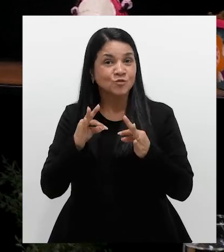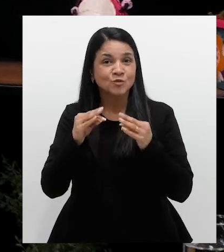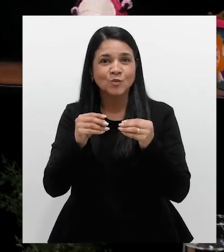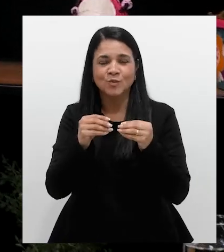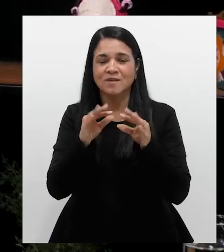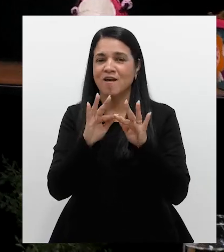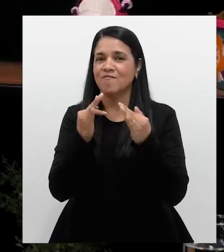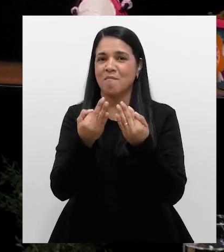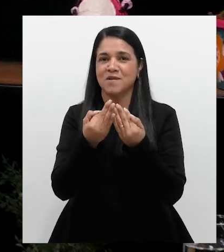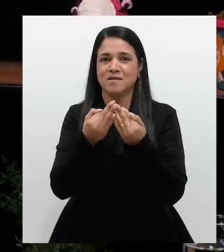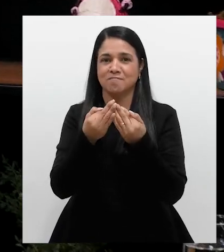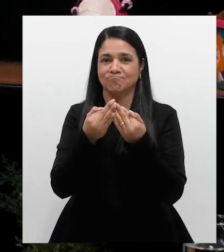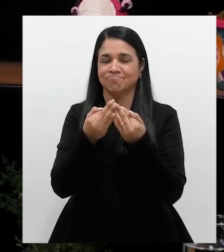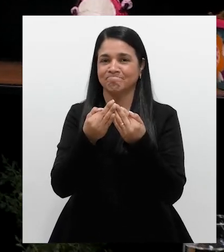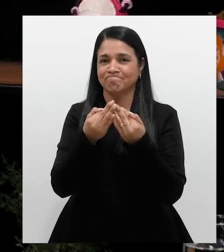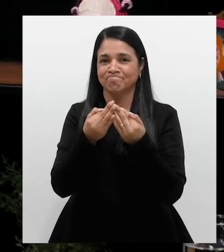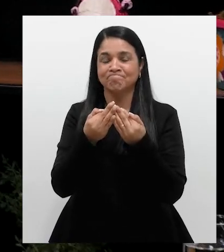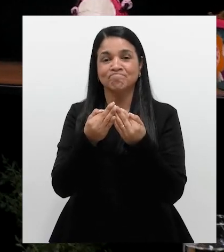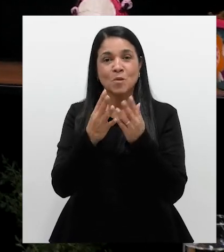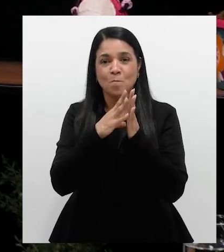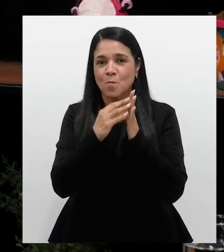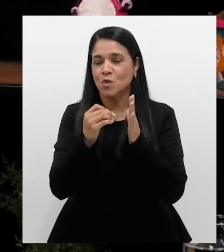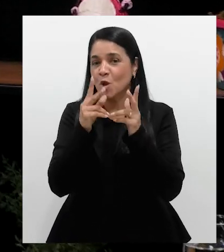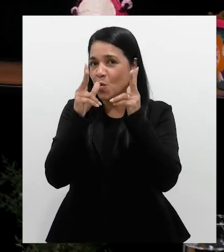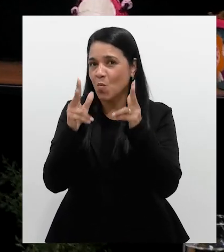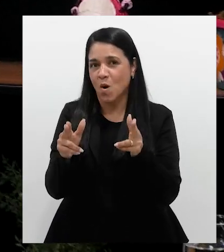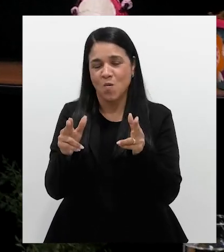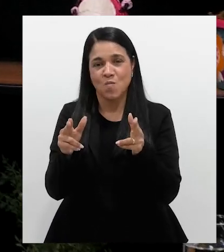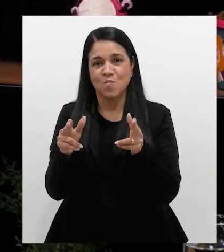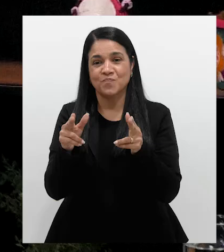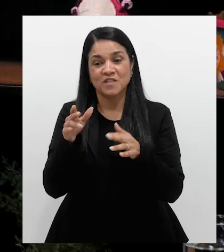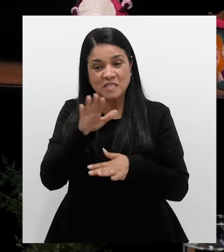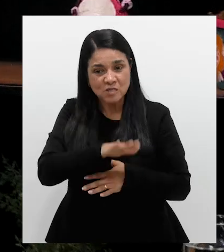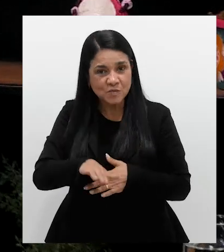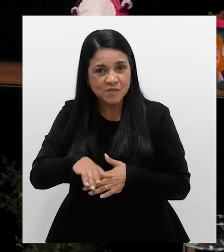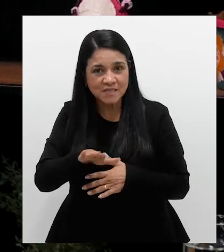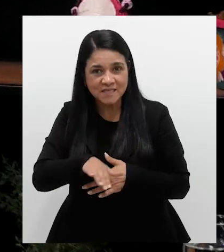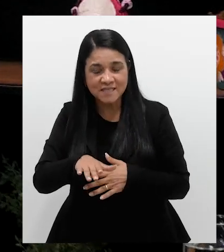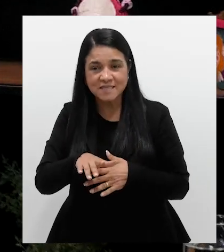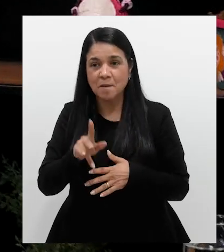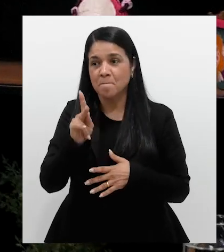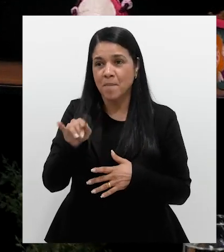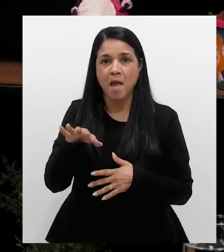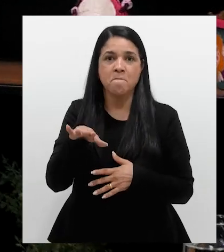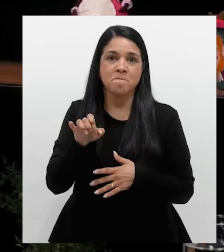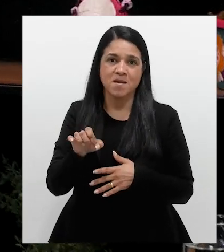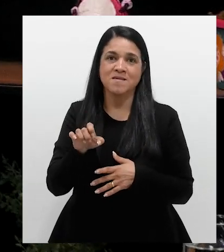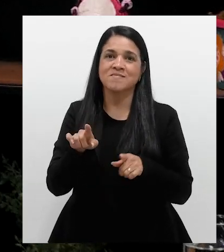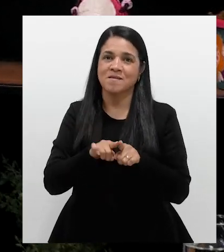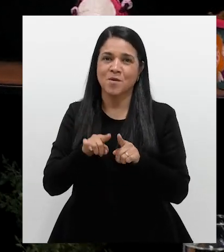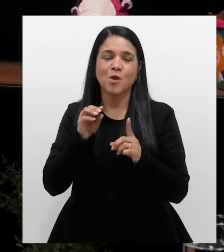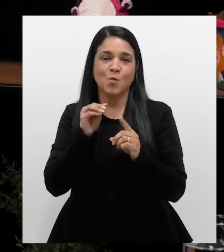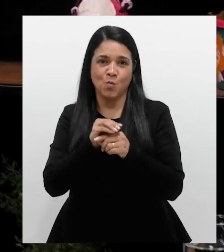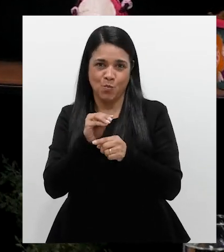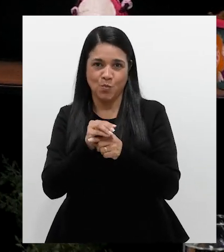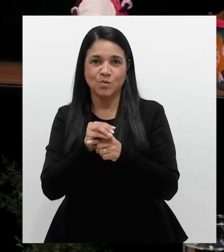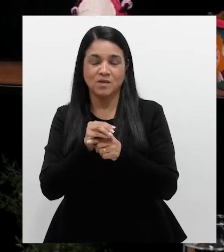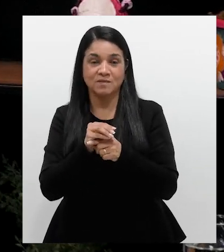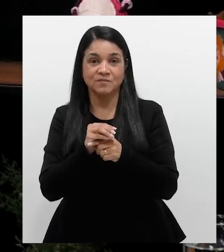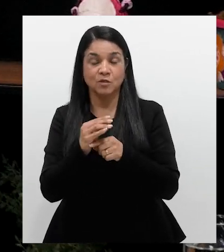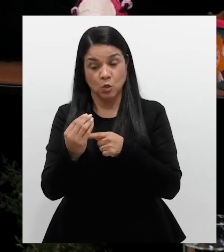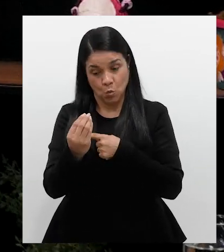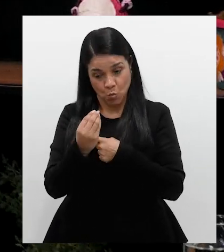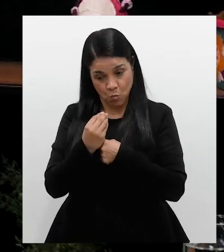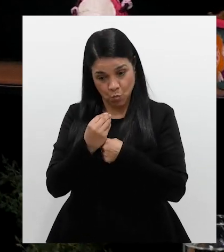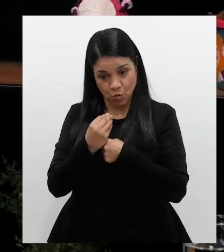família toda, né? Então, o fato de você cuidar de uma criança, você está cuidando duas vezes daquele pai, daquela mãe, né? Quando a gente